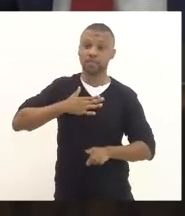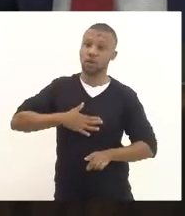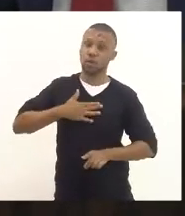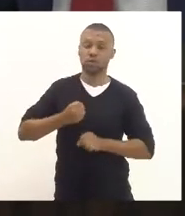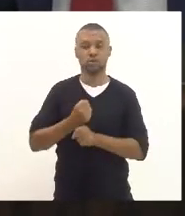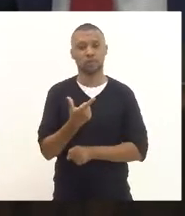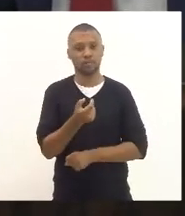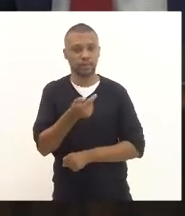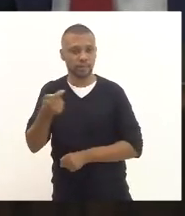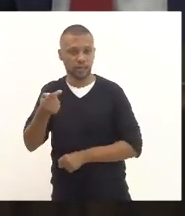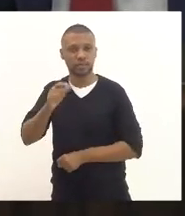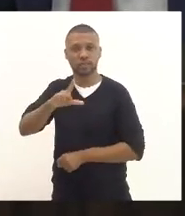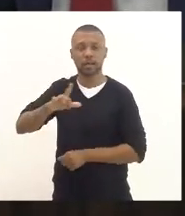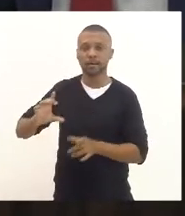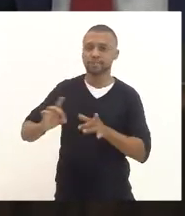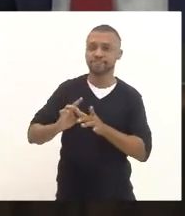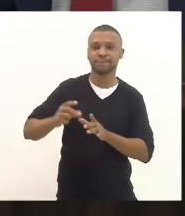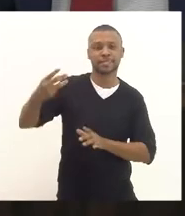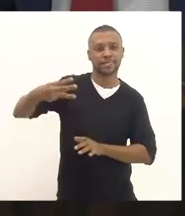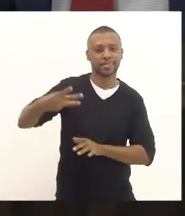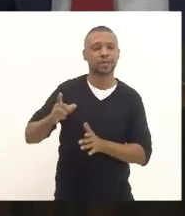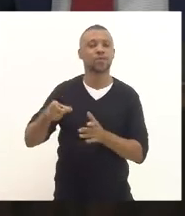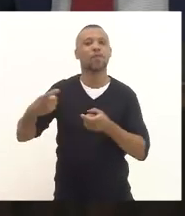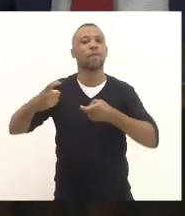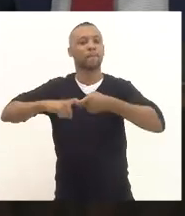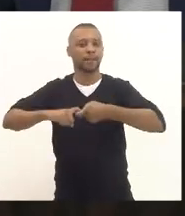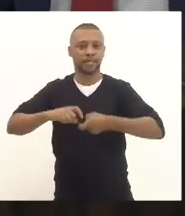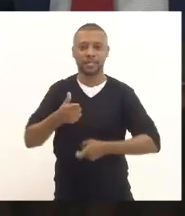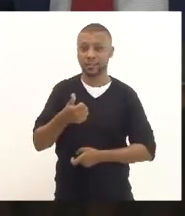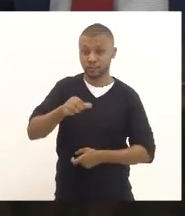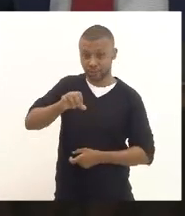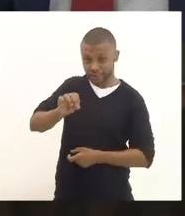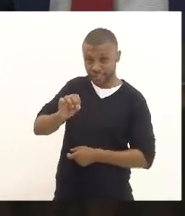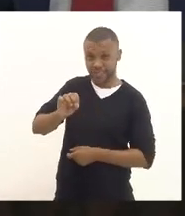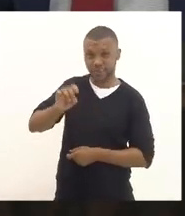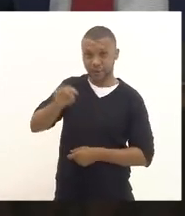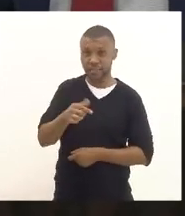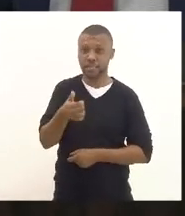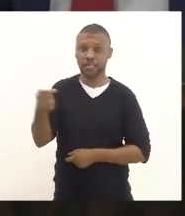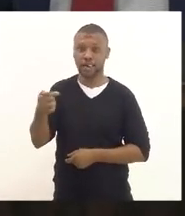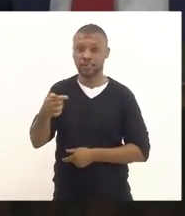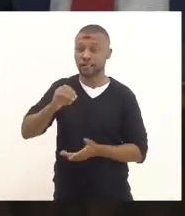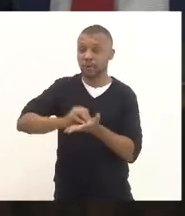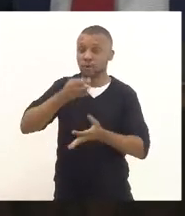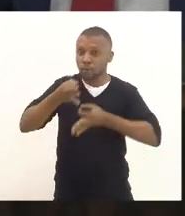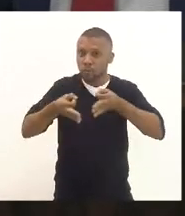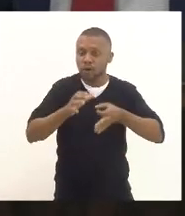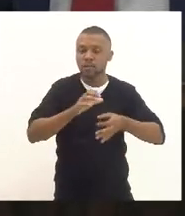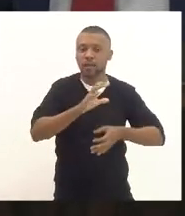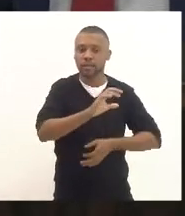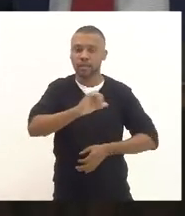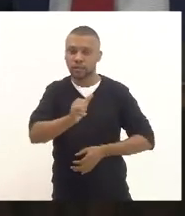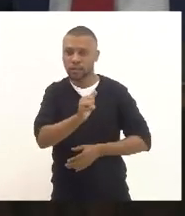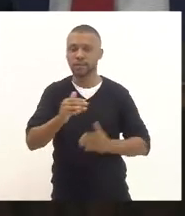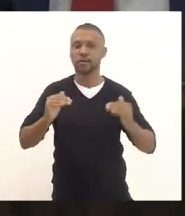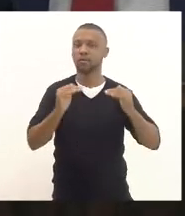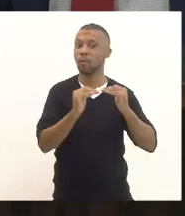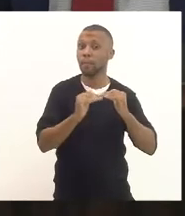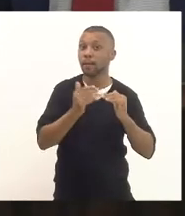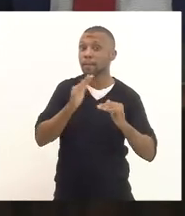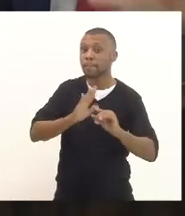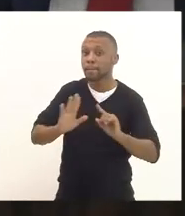13ª do convênio ICMS 190/17 pareceres da comissão de condição de pela condicionalidade com